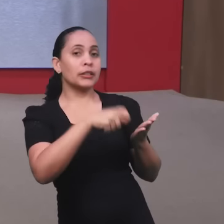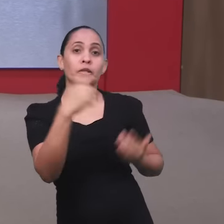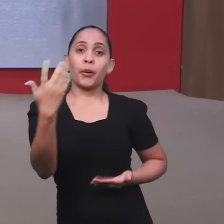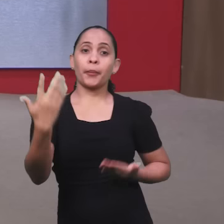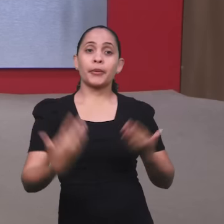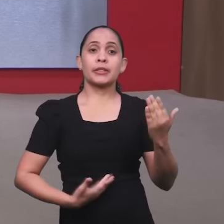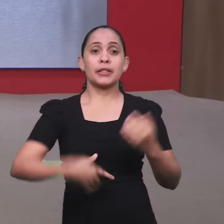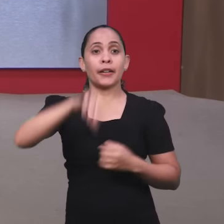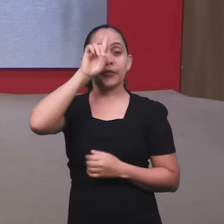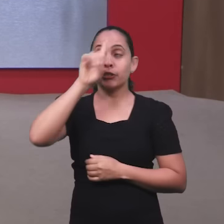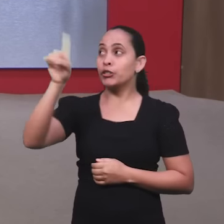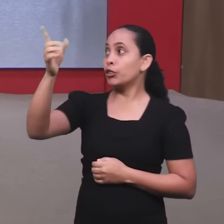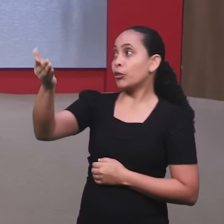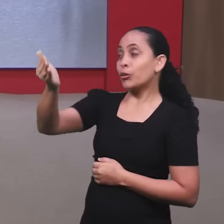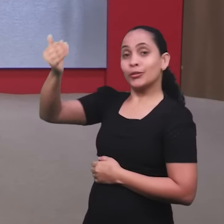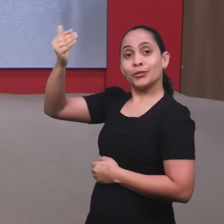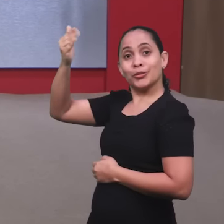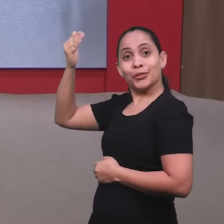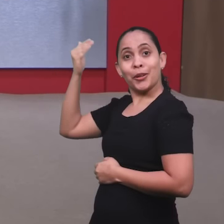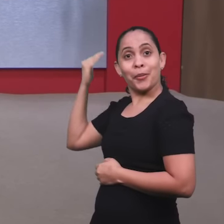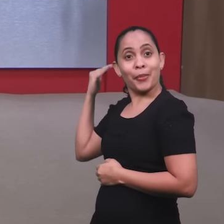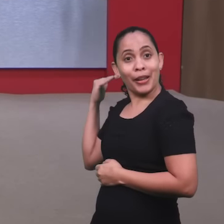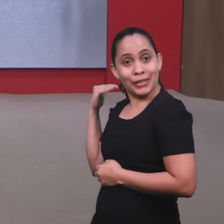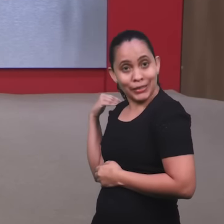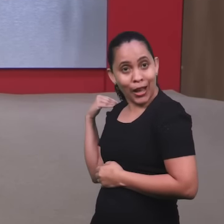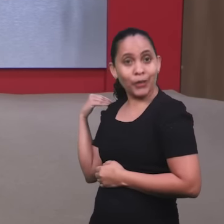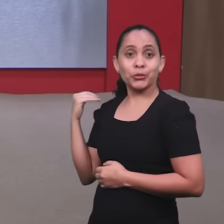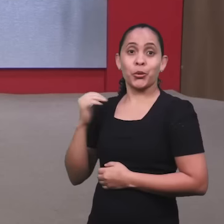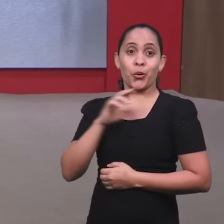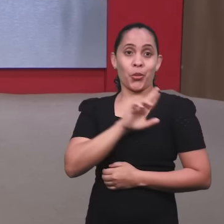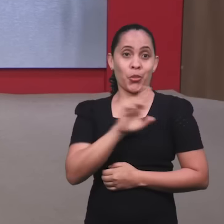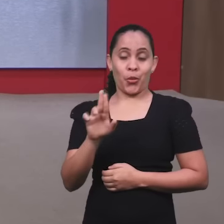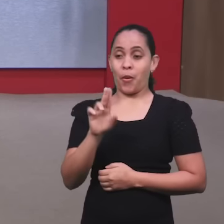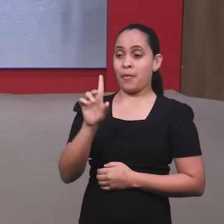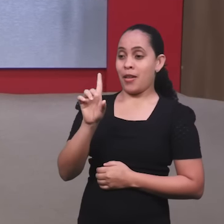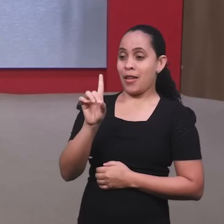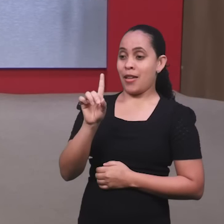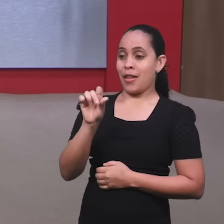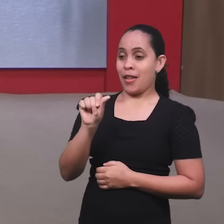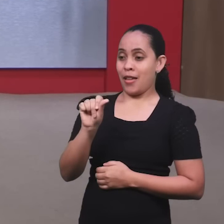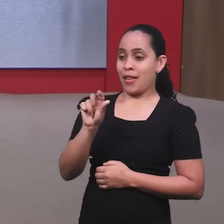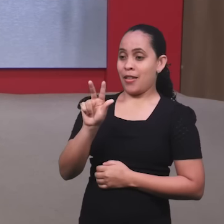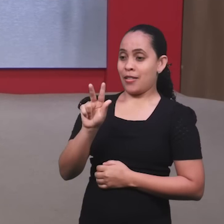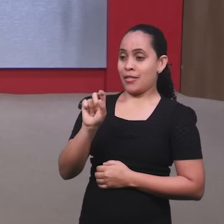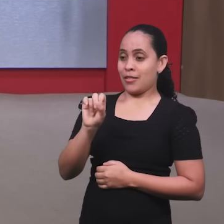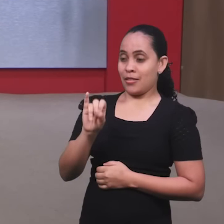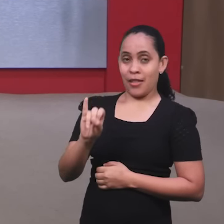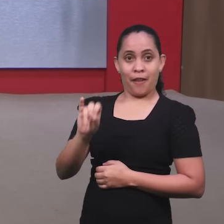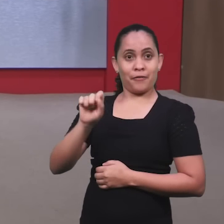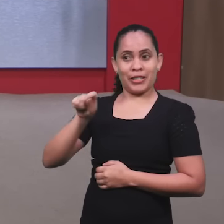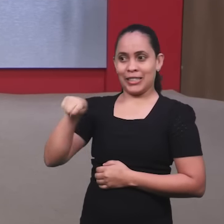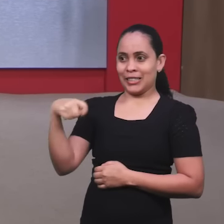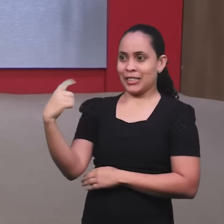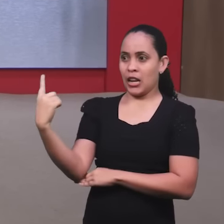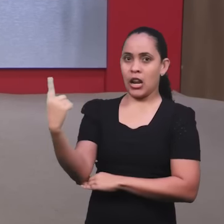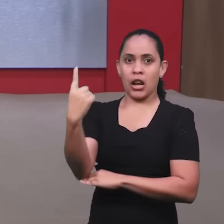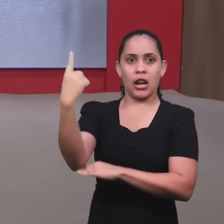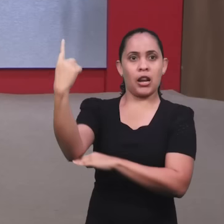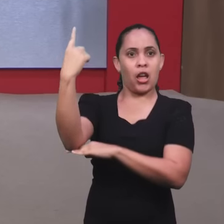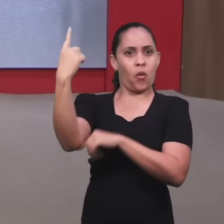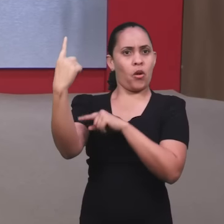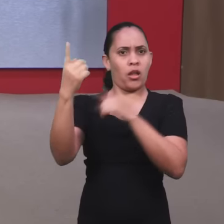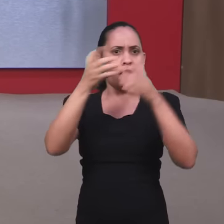Deus do passado, por nome Davi, que chegou a ser um rei sobre o povo de